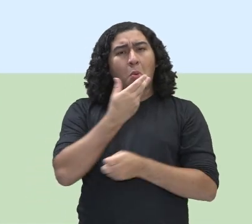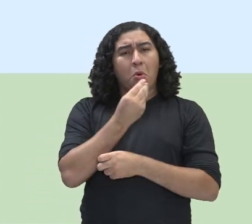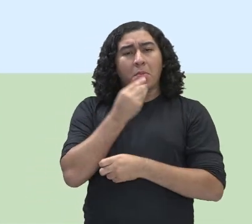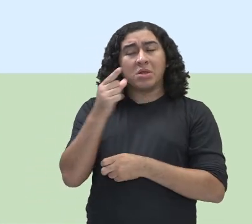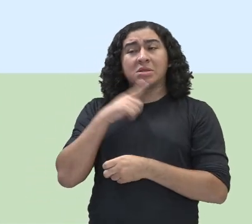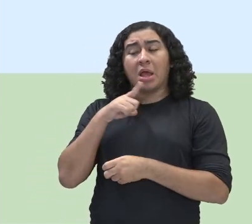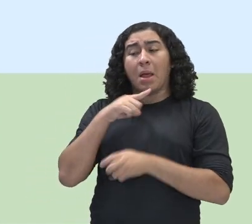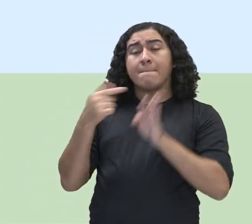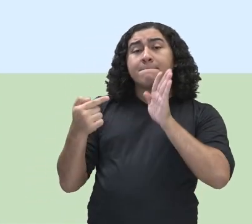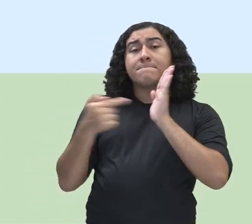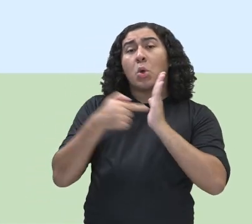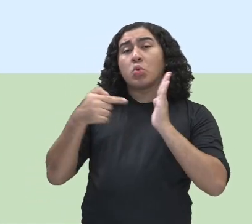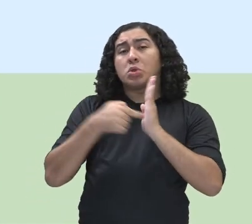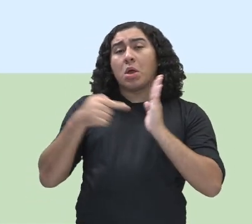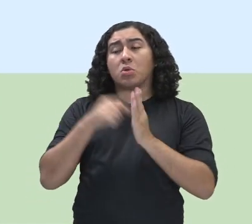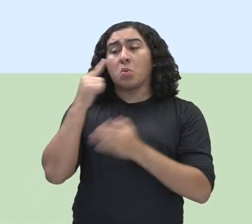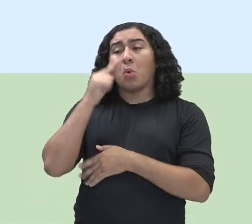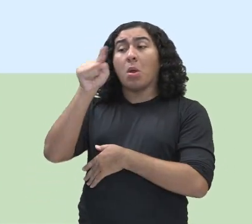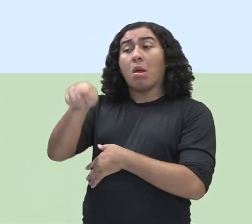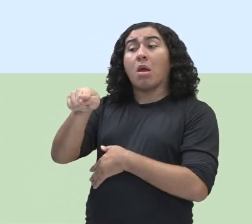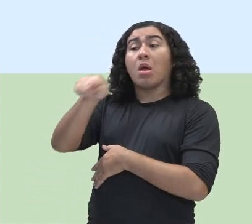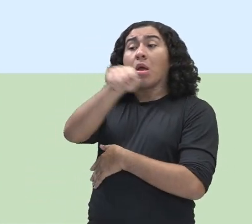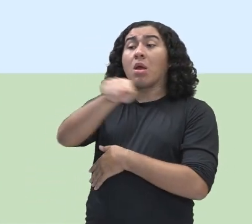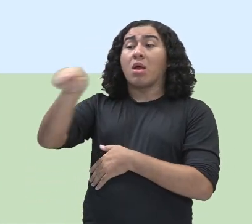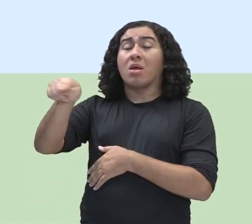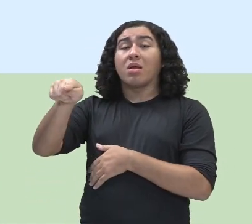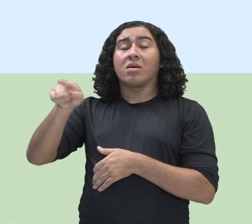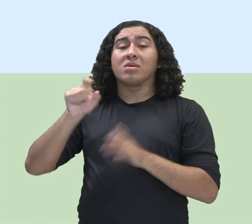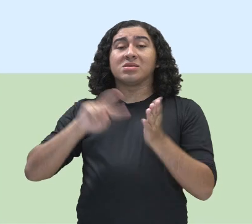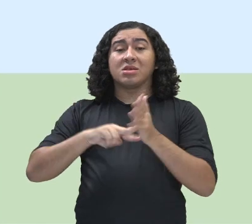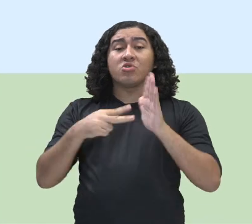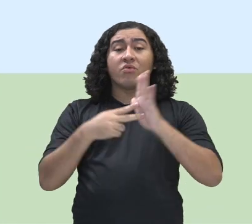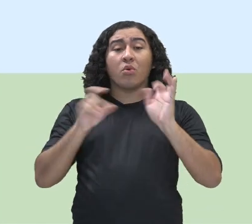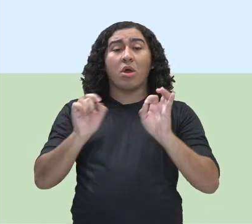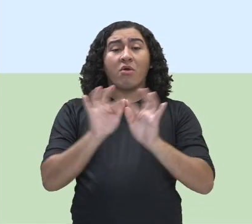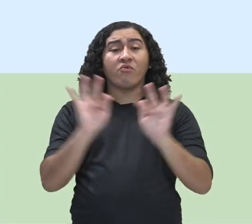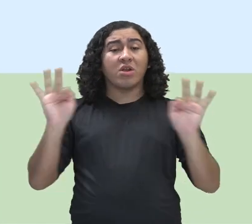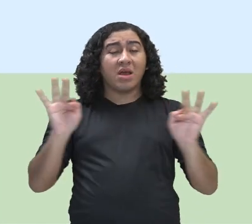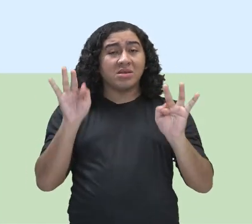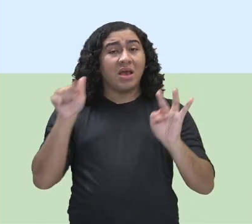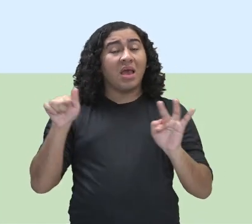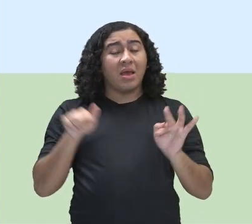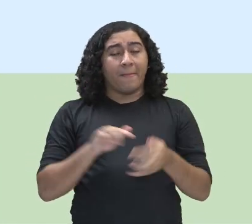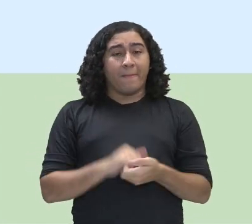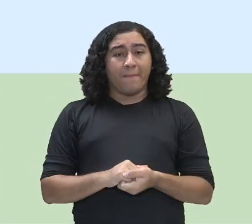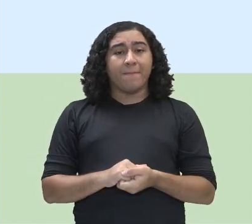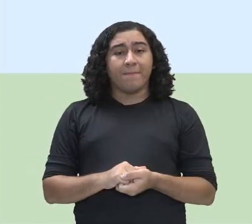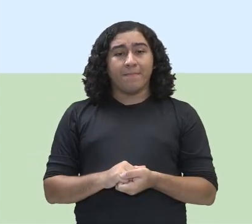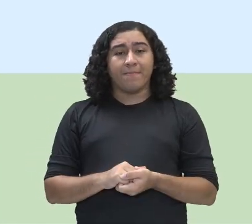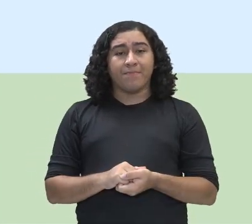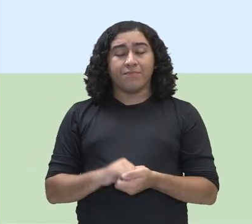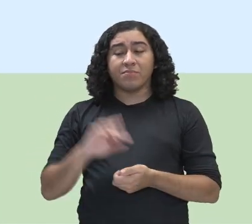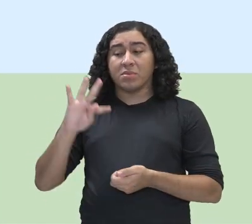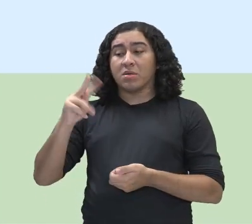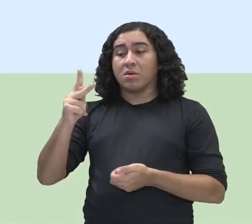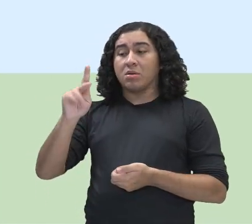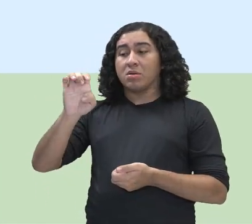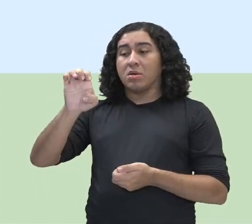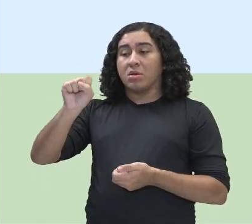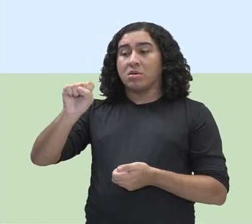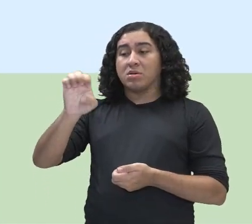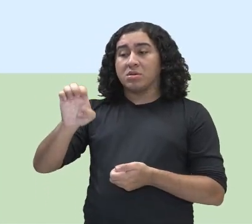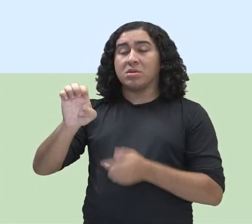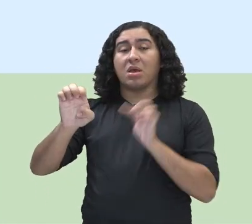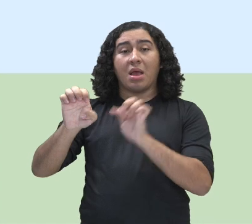These artists são excellents. Eles são excelentes. These. Ele está usando these porque